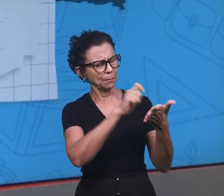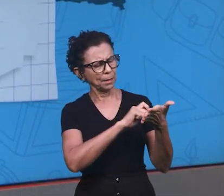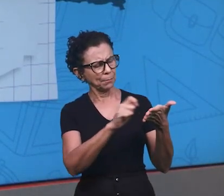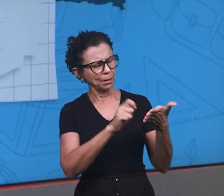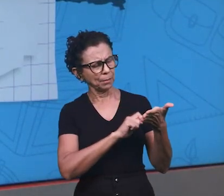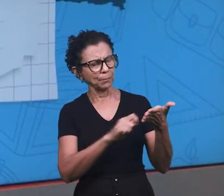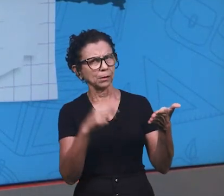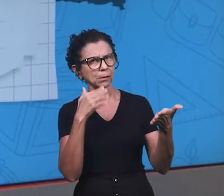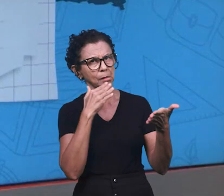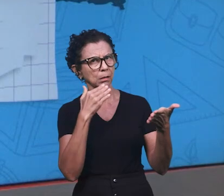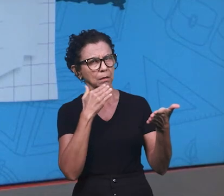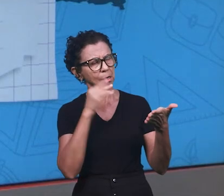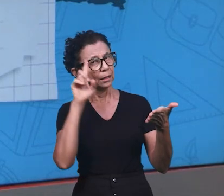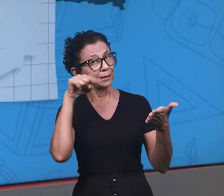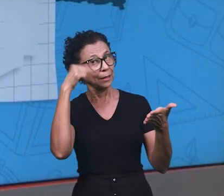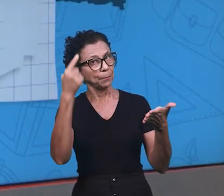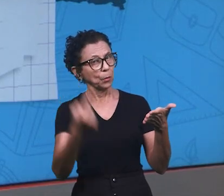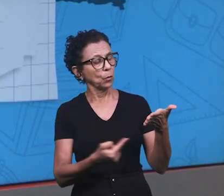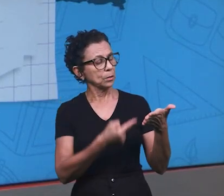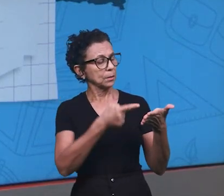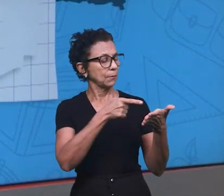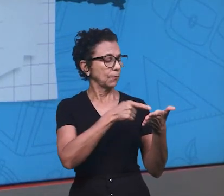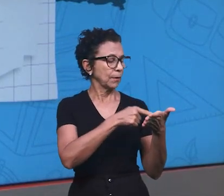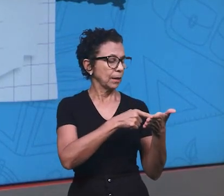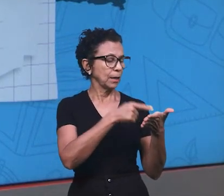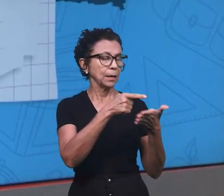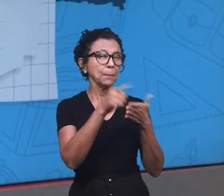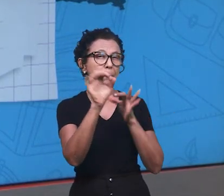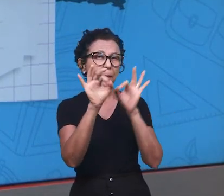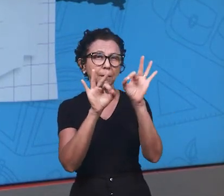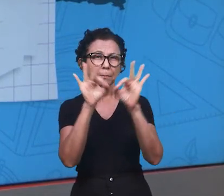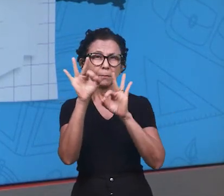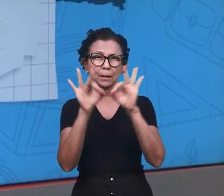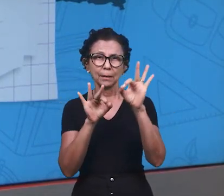informações, os fatos, a opinião e monta